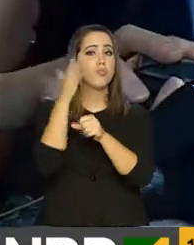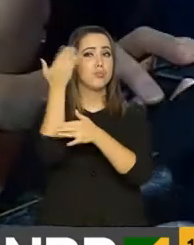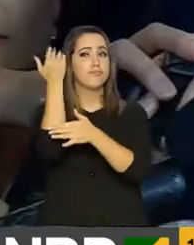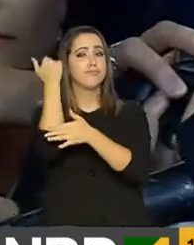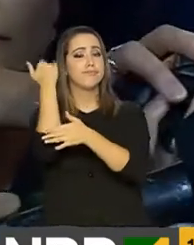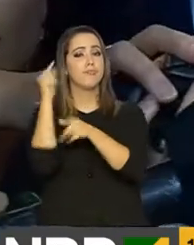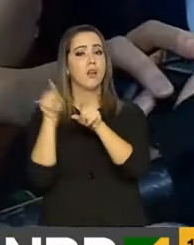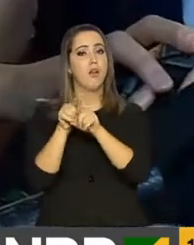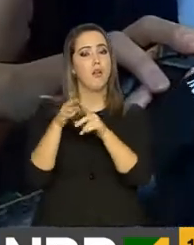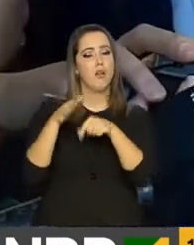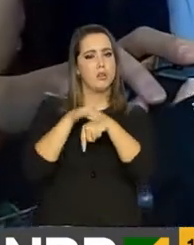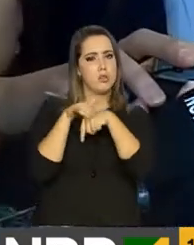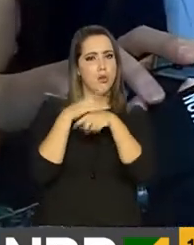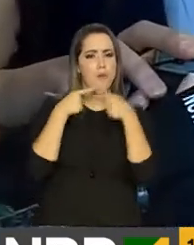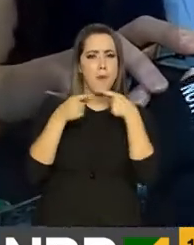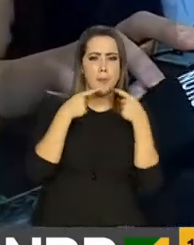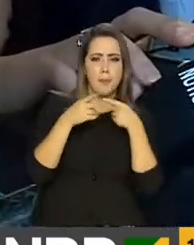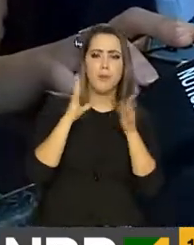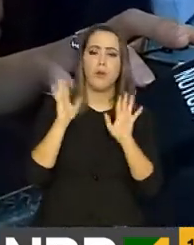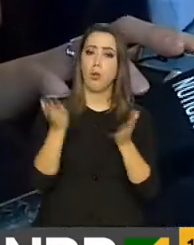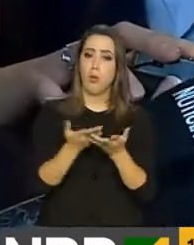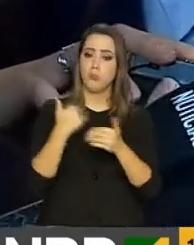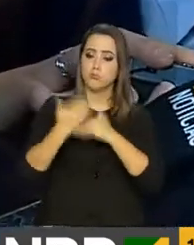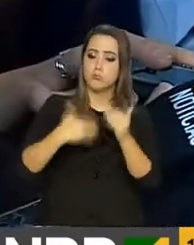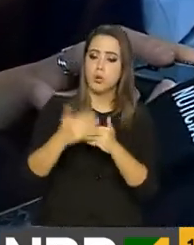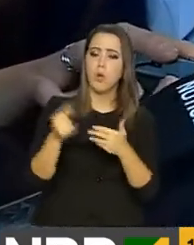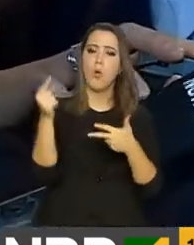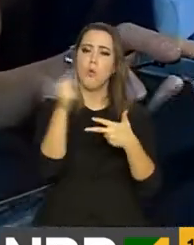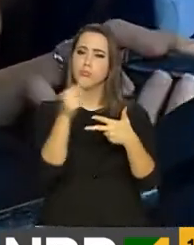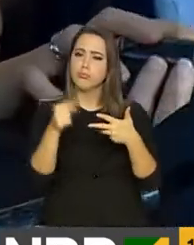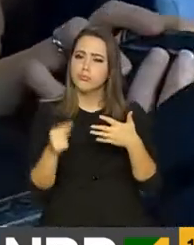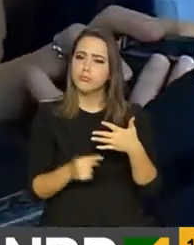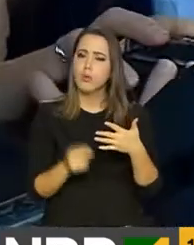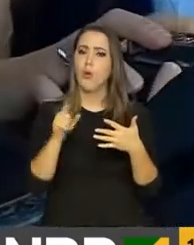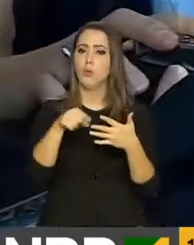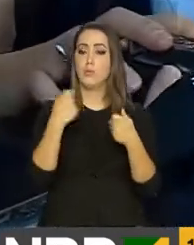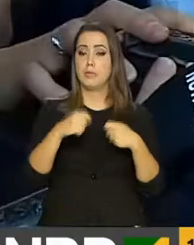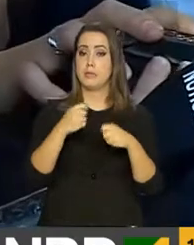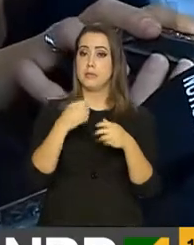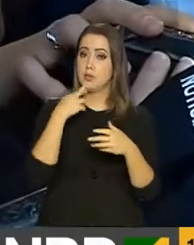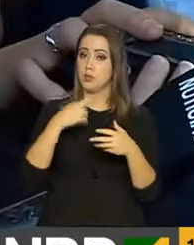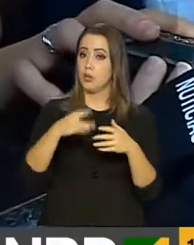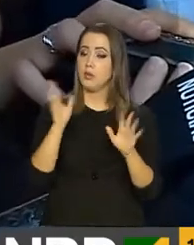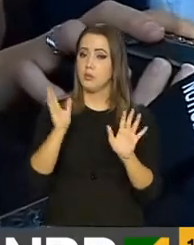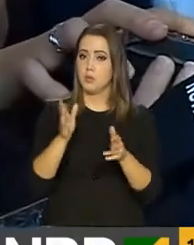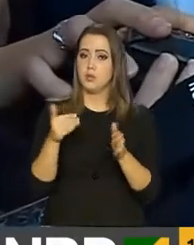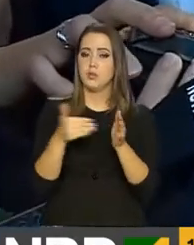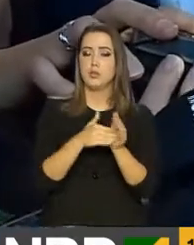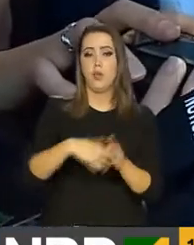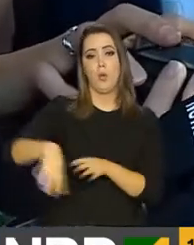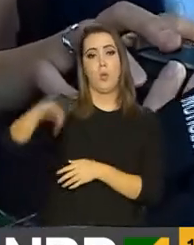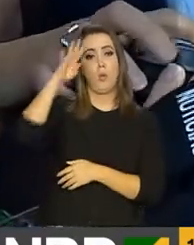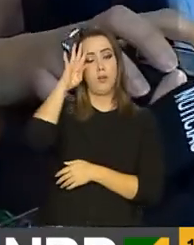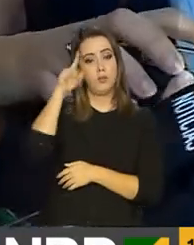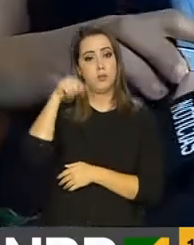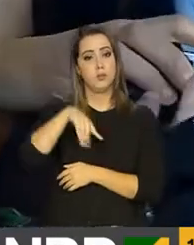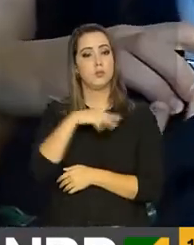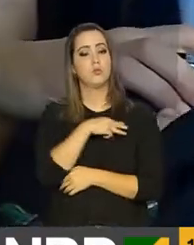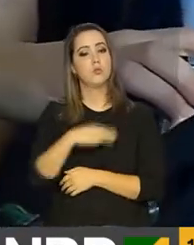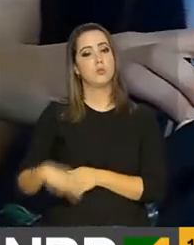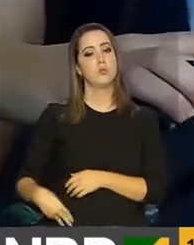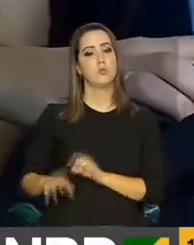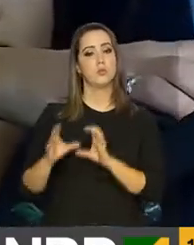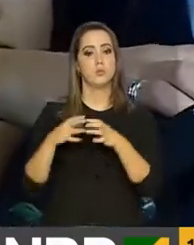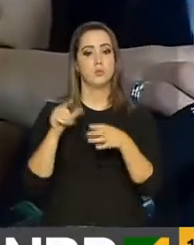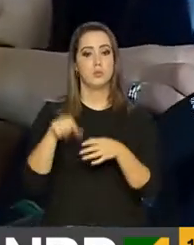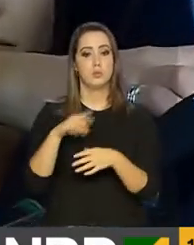significativo. Um outro ponto deverá ser solucionado. Se até quarta-feira os nossos ministros ficarão aqui